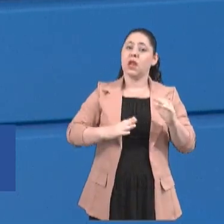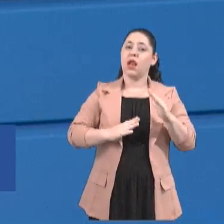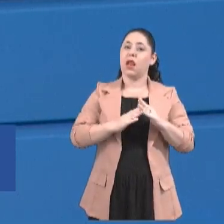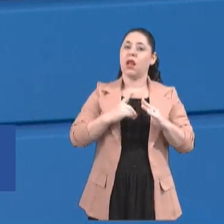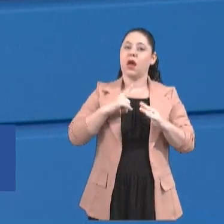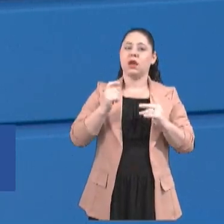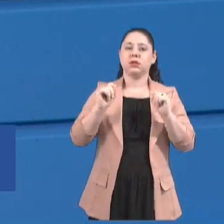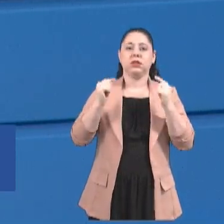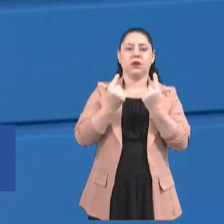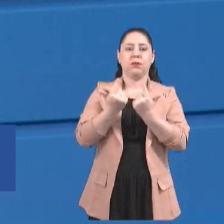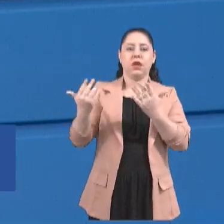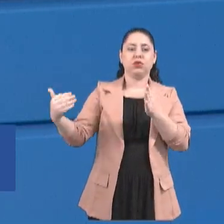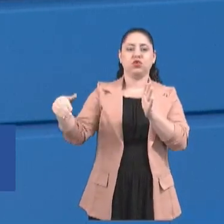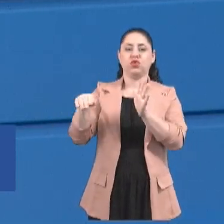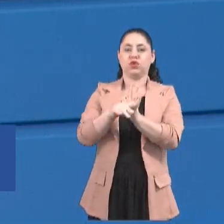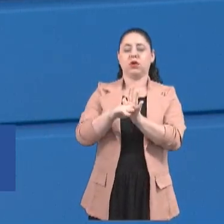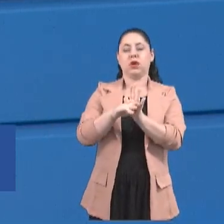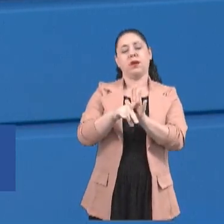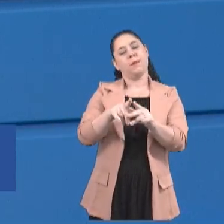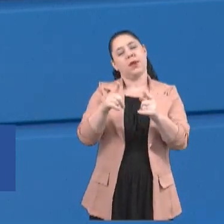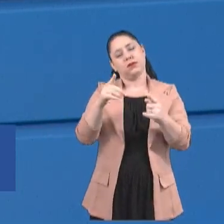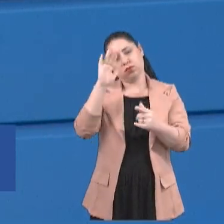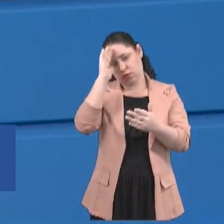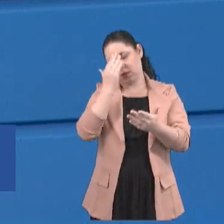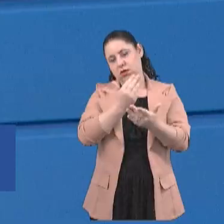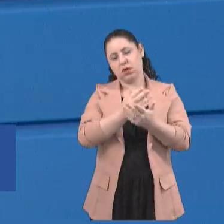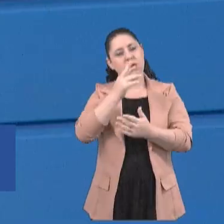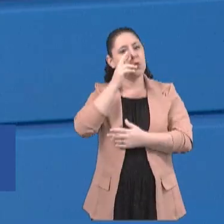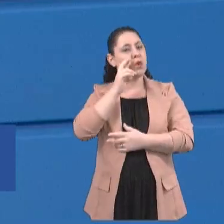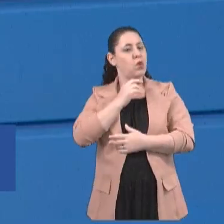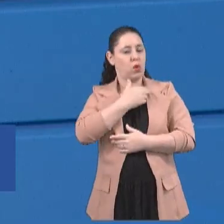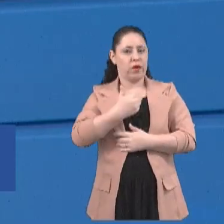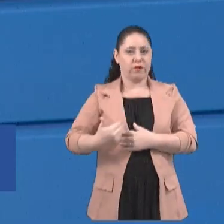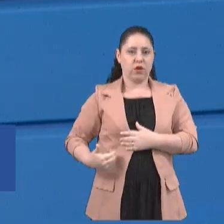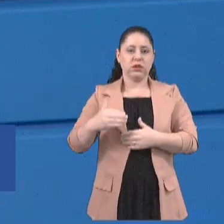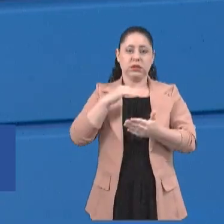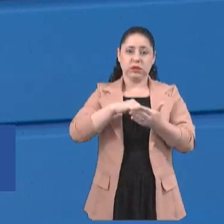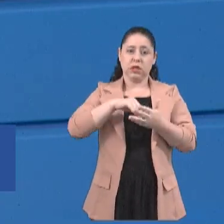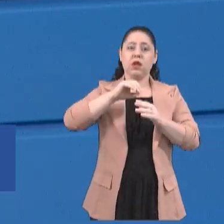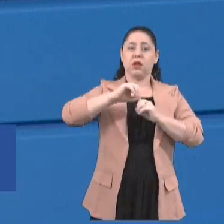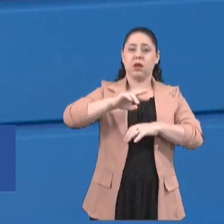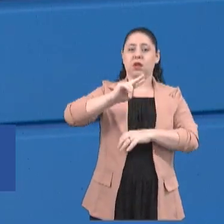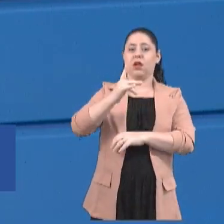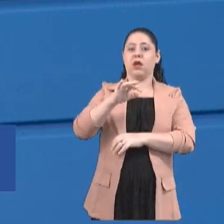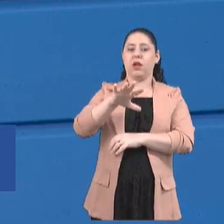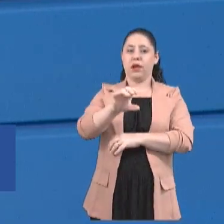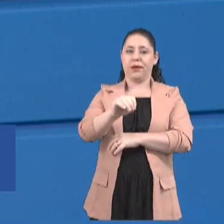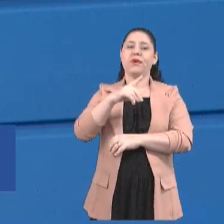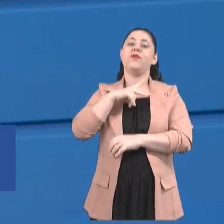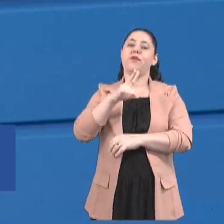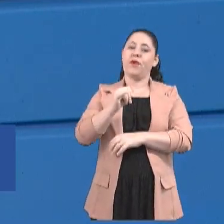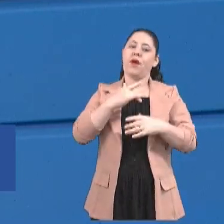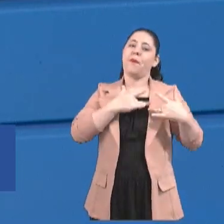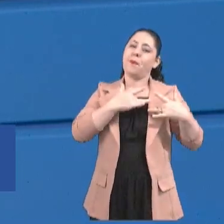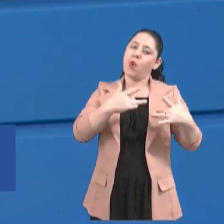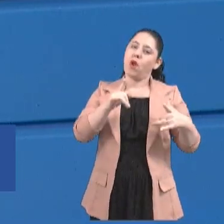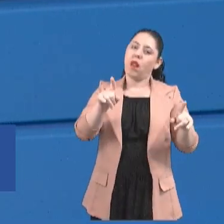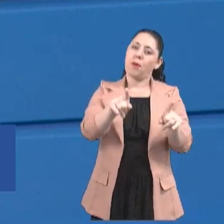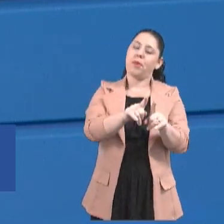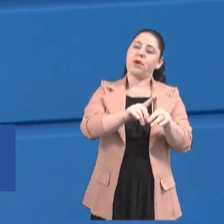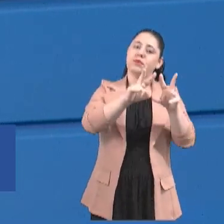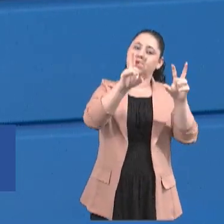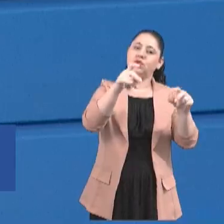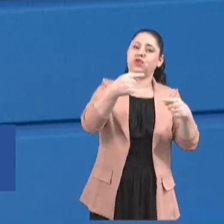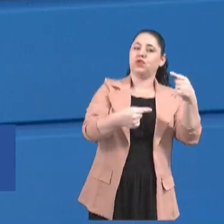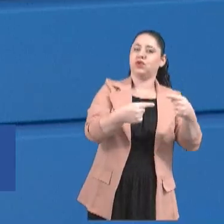chegado à Assembleia, mas eu creio que o governador do Estado, Eduardo Riedel, por meio do nosso secretário de Educação, Hélio Daher, vai ser sensível a essa questão